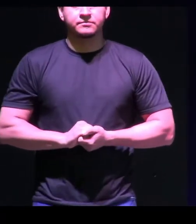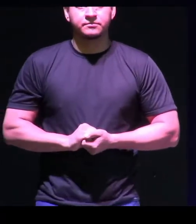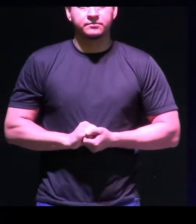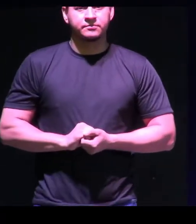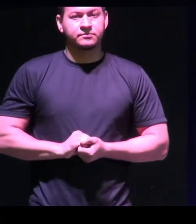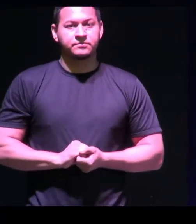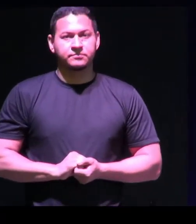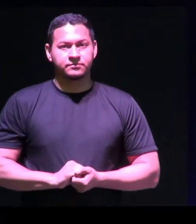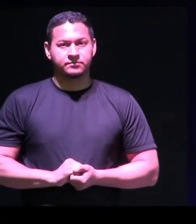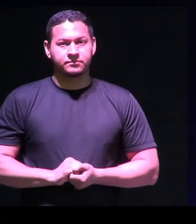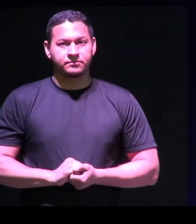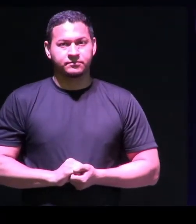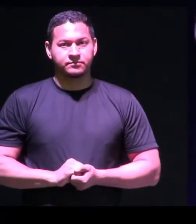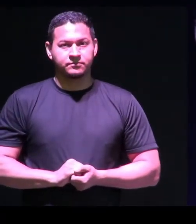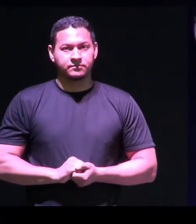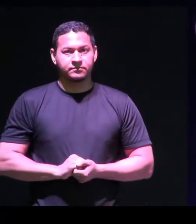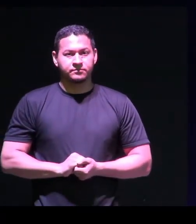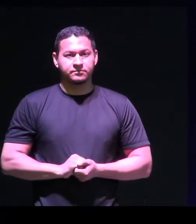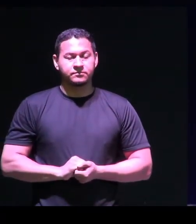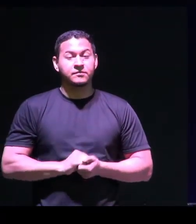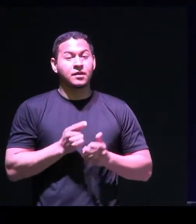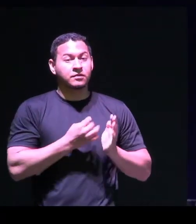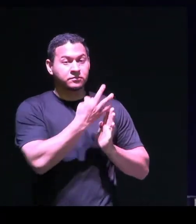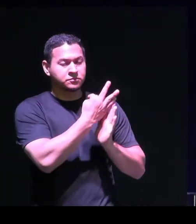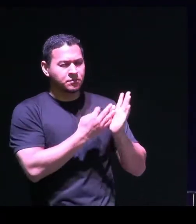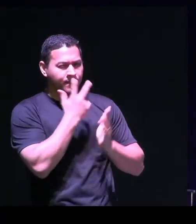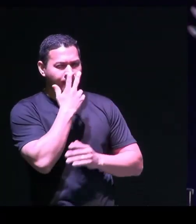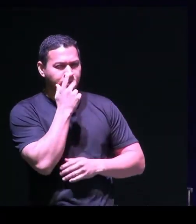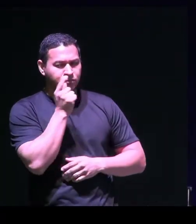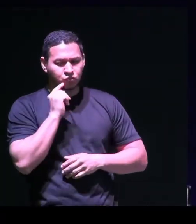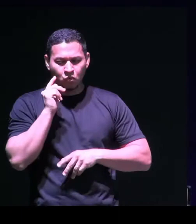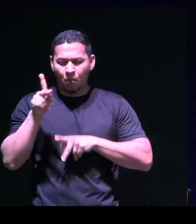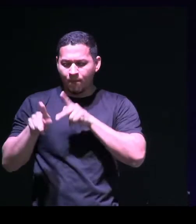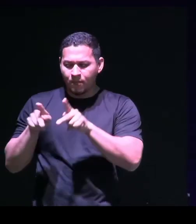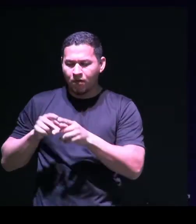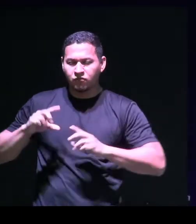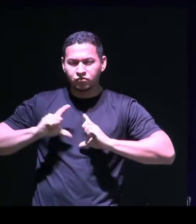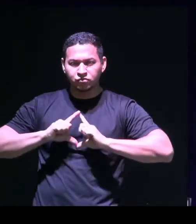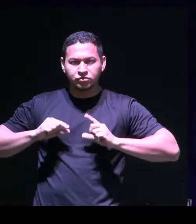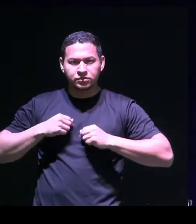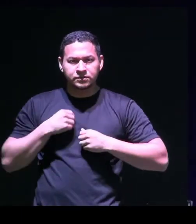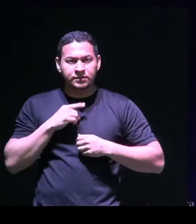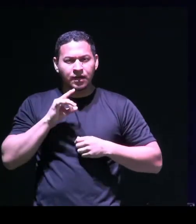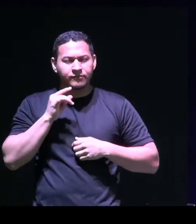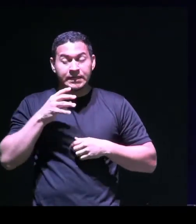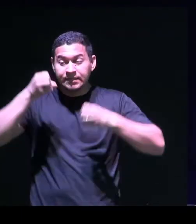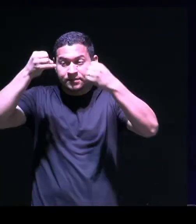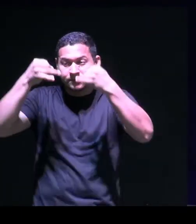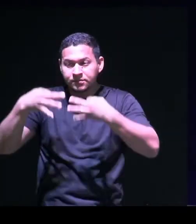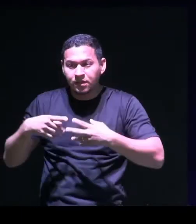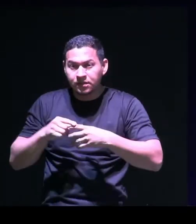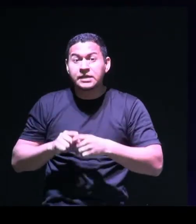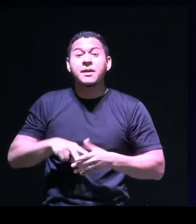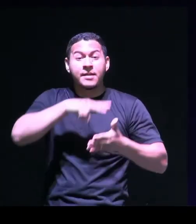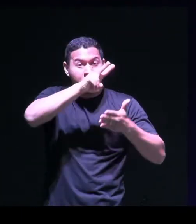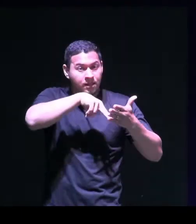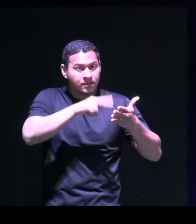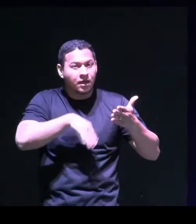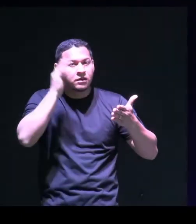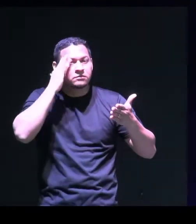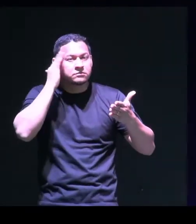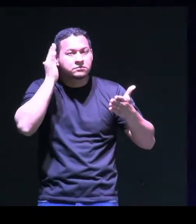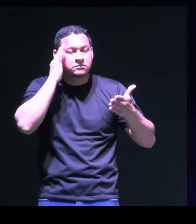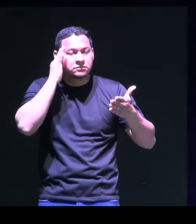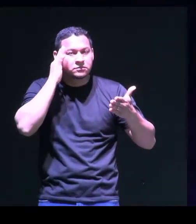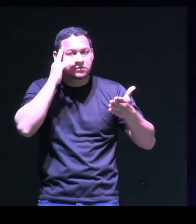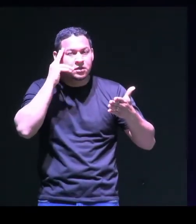templo. Eles estão como aqueles judeus que estavam só vendo as coisas que eram palpáveis. Mas Deus está dizendo, Jesus está dizendo, quem lê entenda.